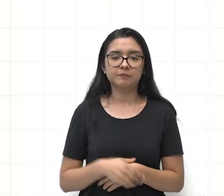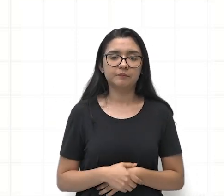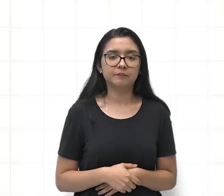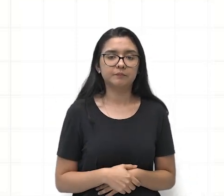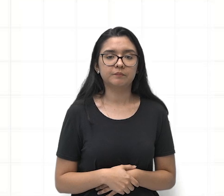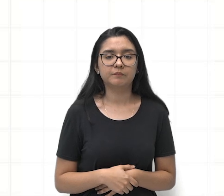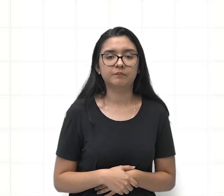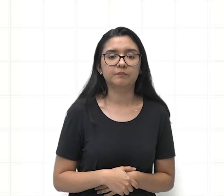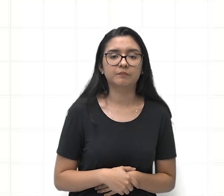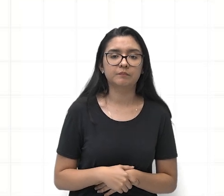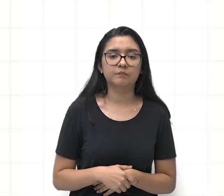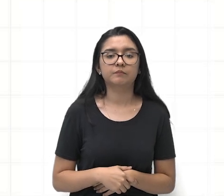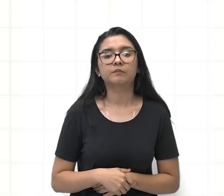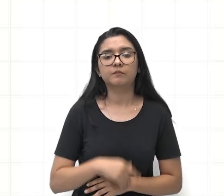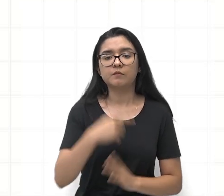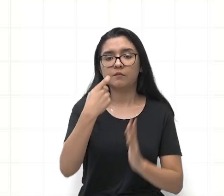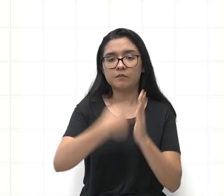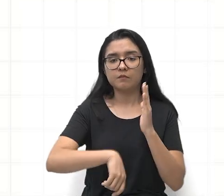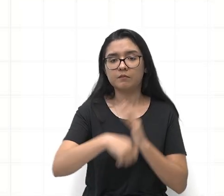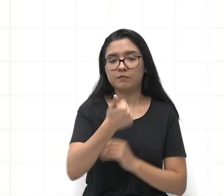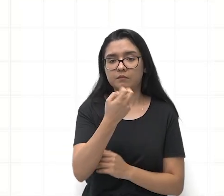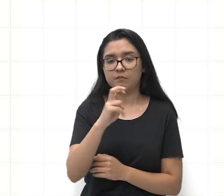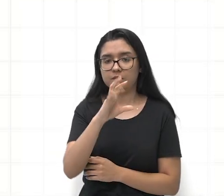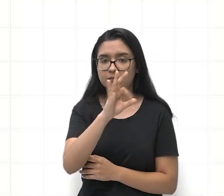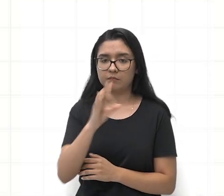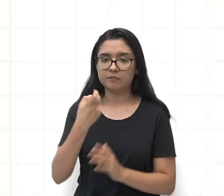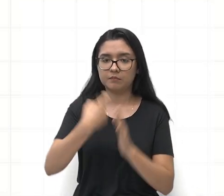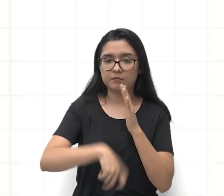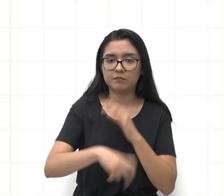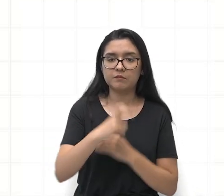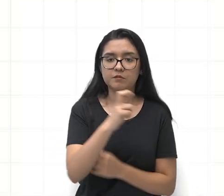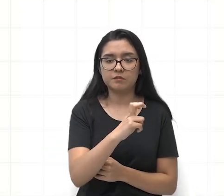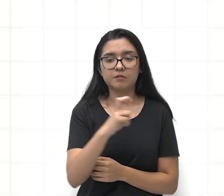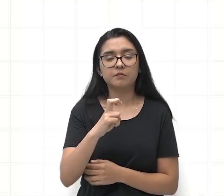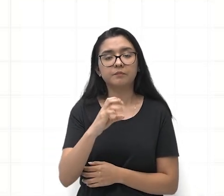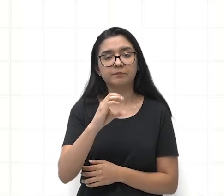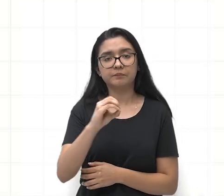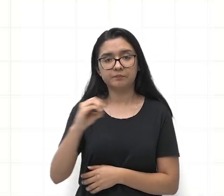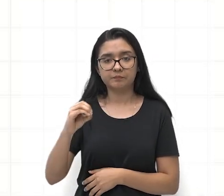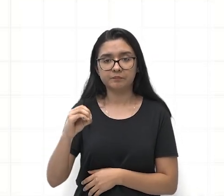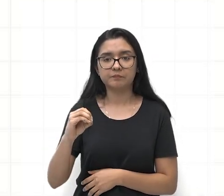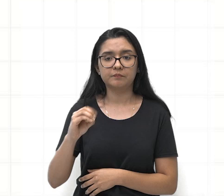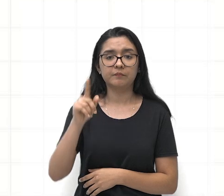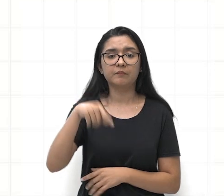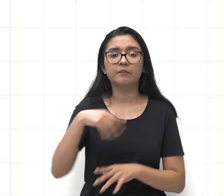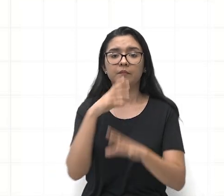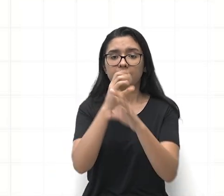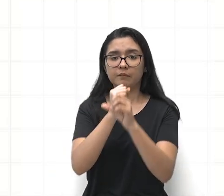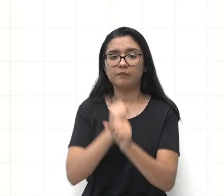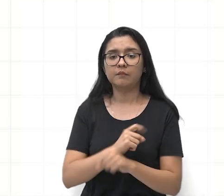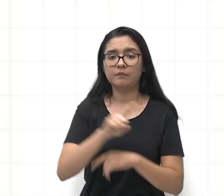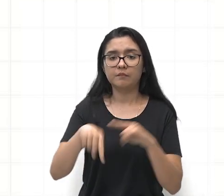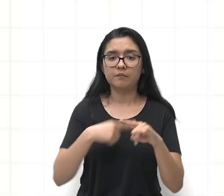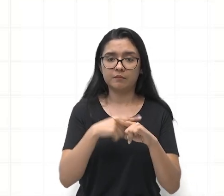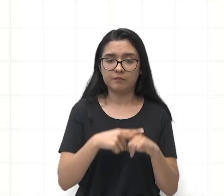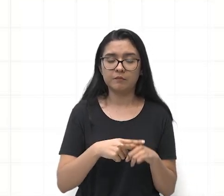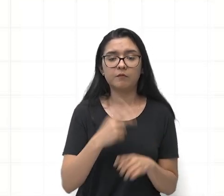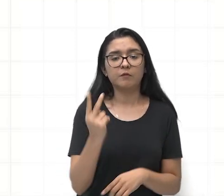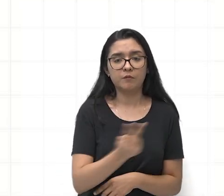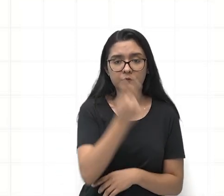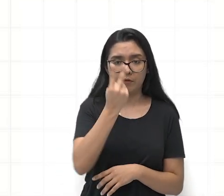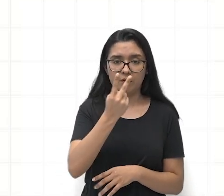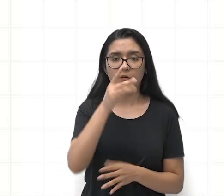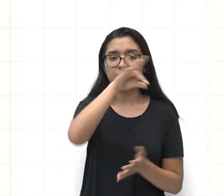Resolução. O desconto de 15%, né, de 5.500 é calculado multiplicando o